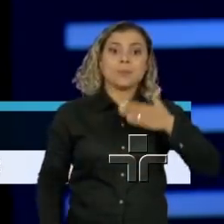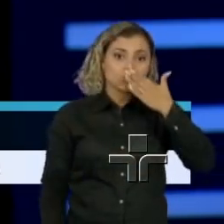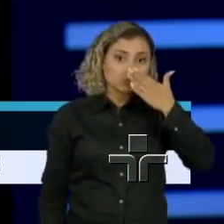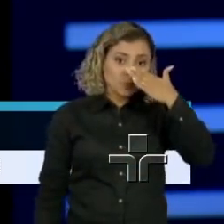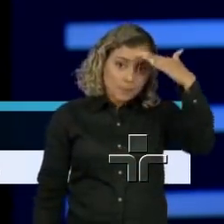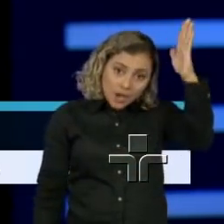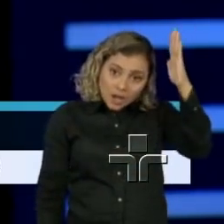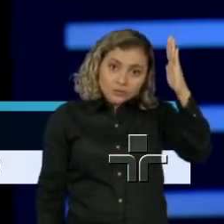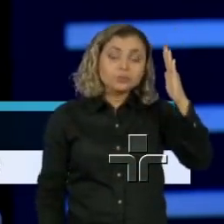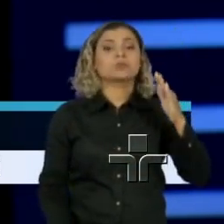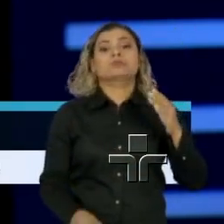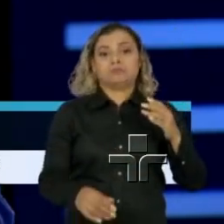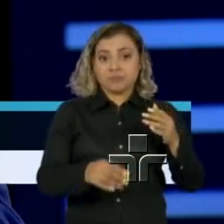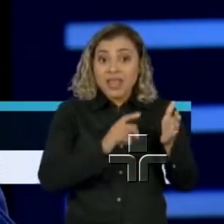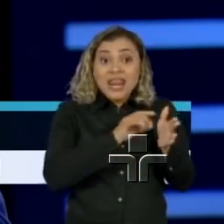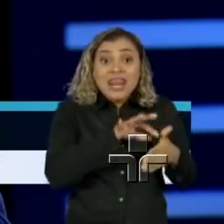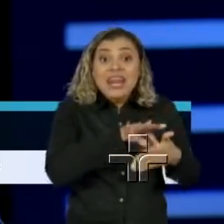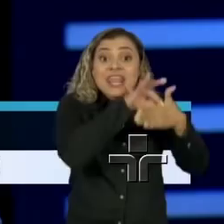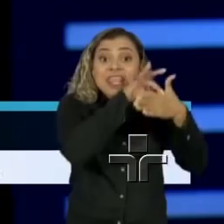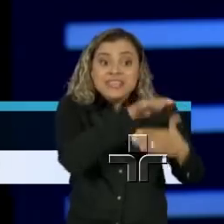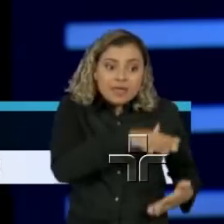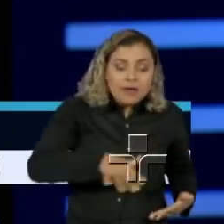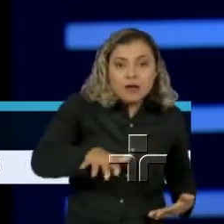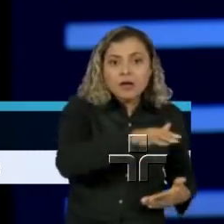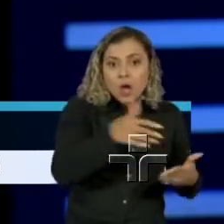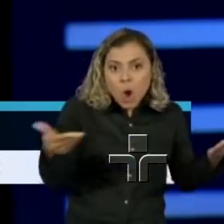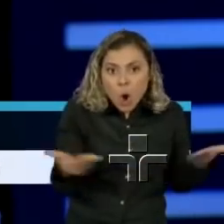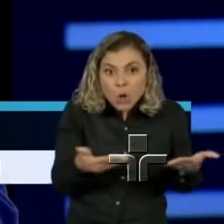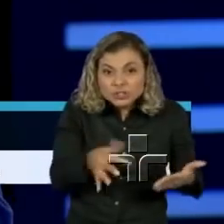é persa, não é árabe, de toda a região. Hoje